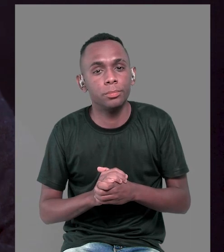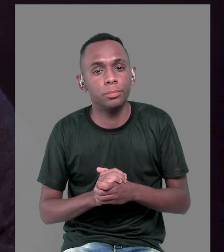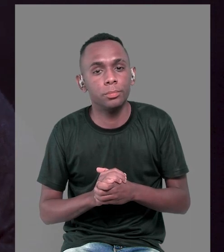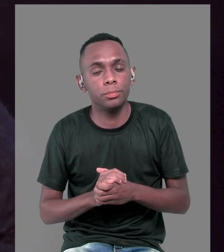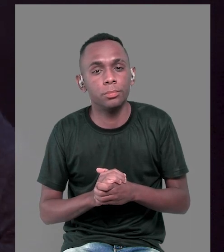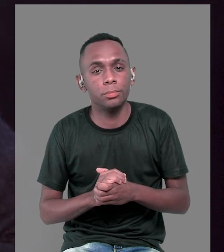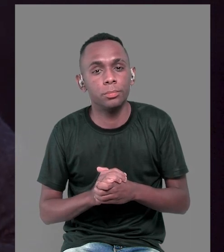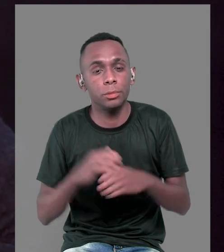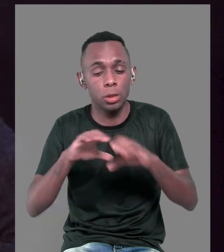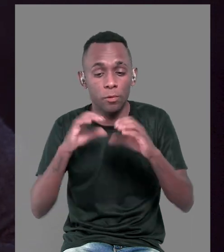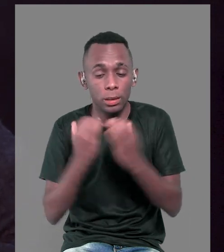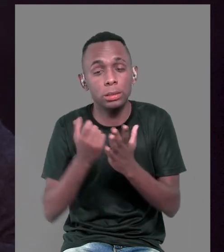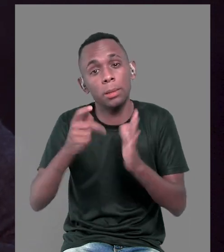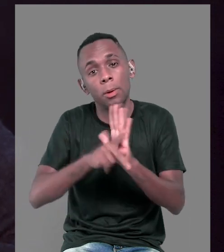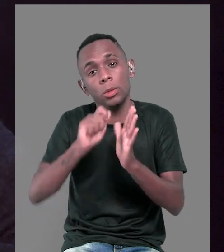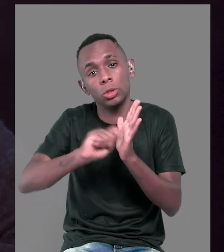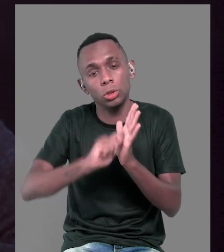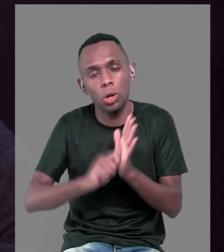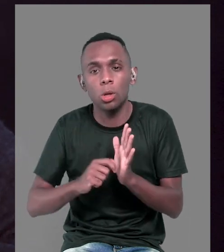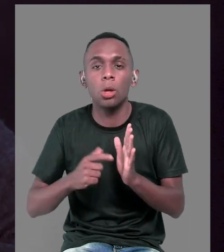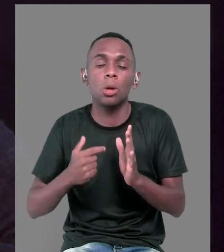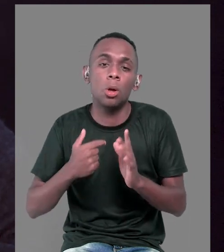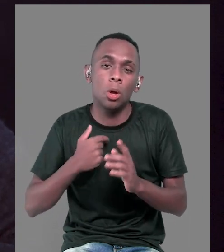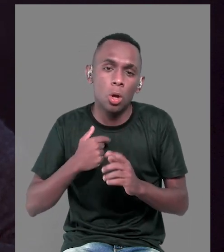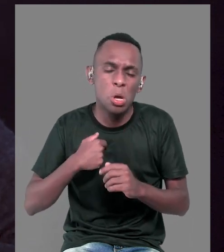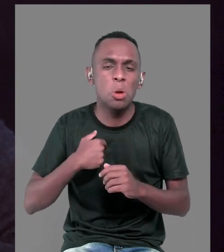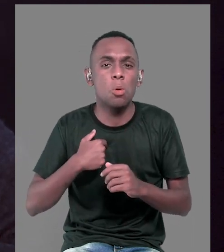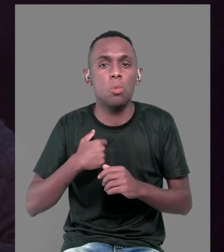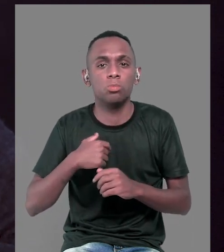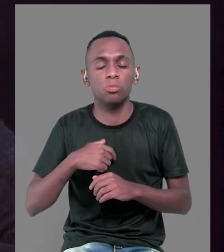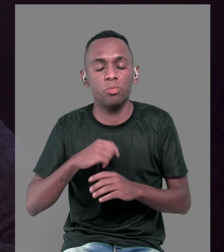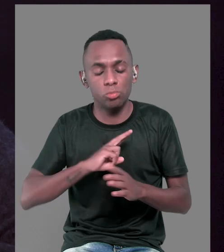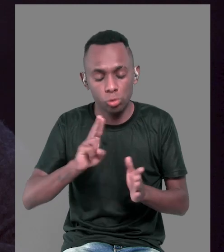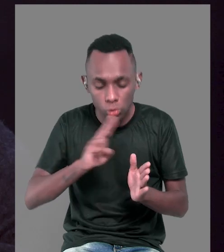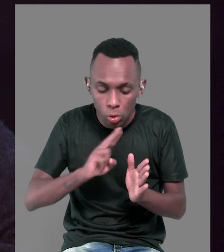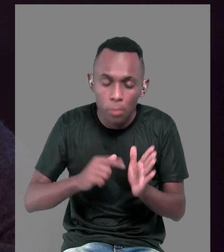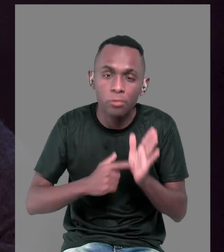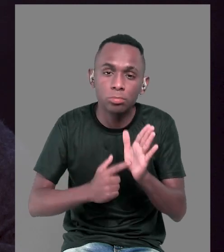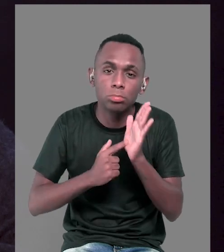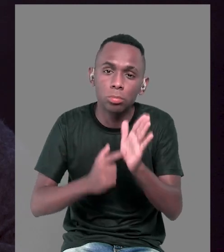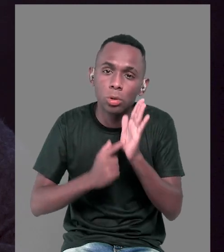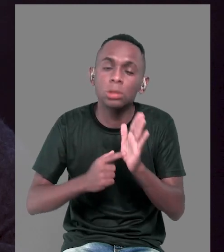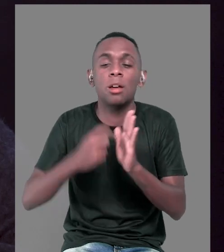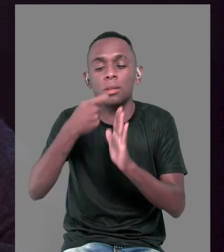escrita, eu vou fazer várias referências a textos de Heidegger,